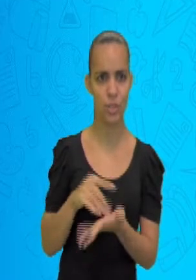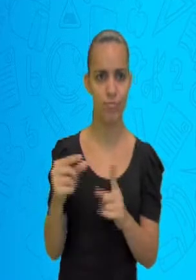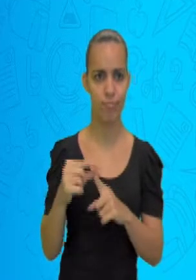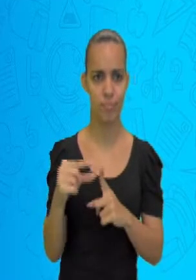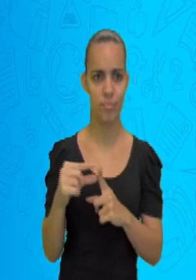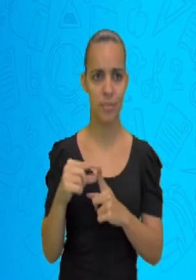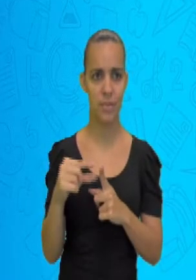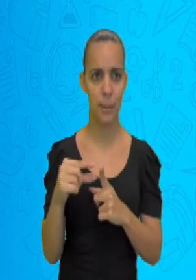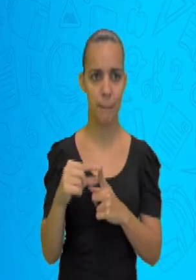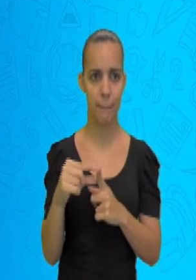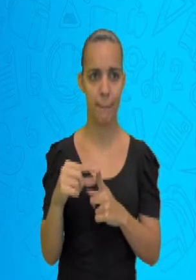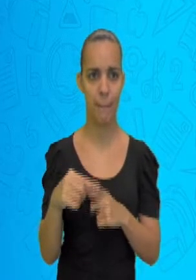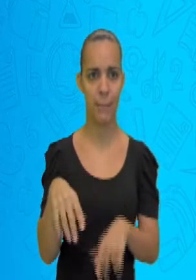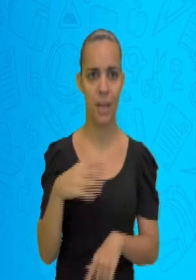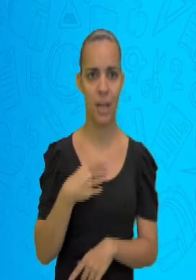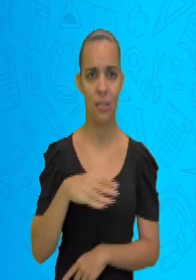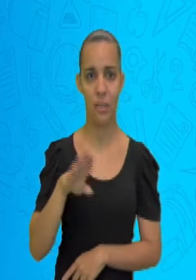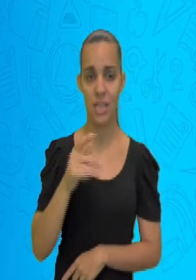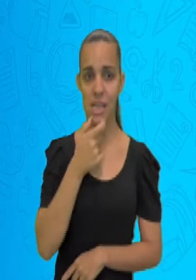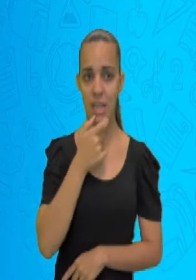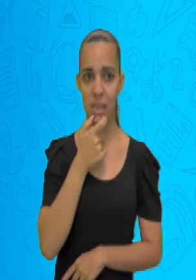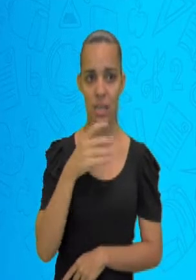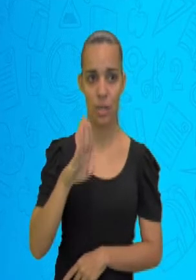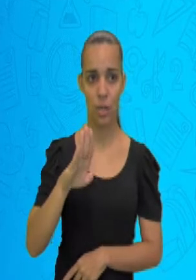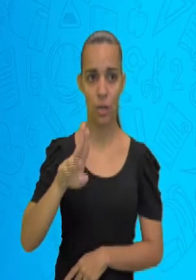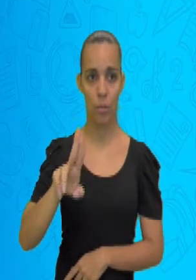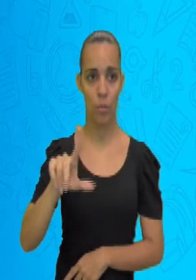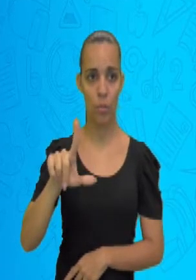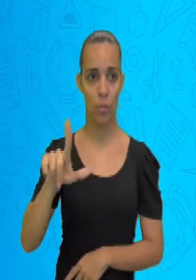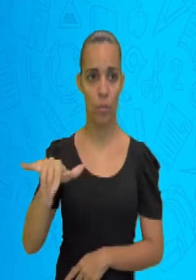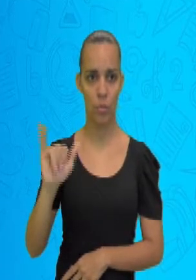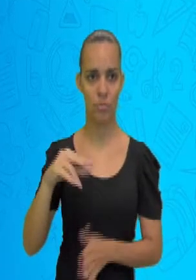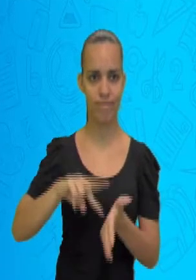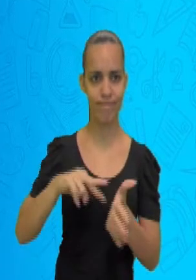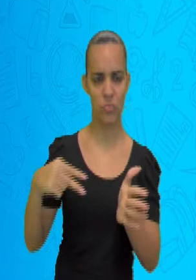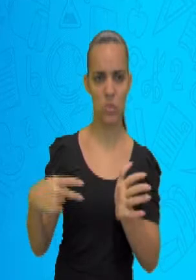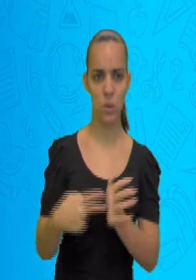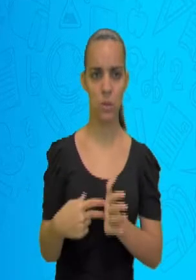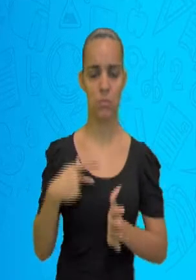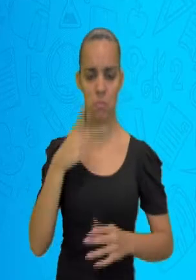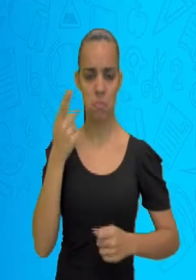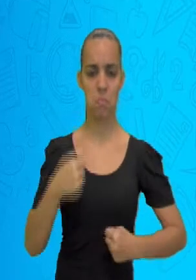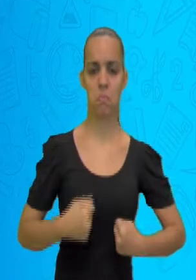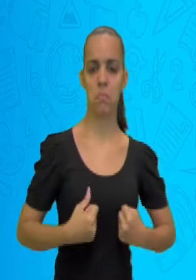que significa valentão, brigão. Mesmo sem uma